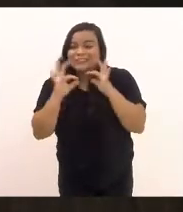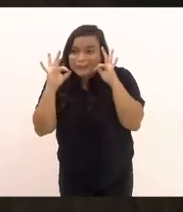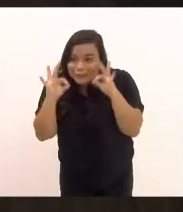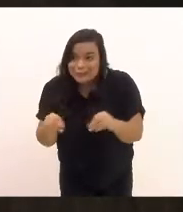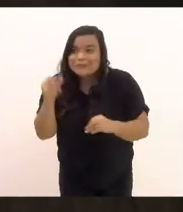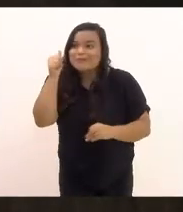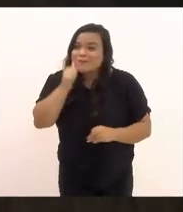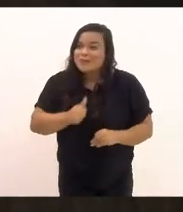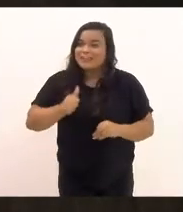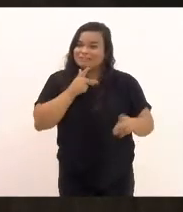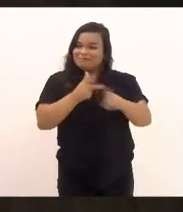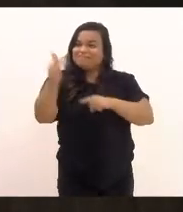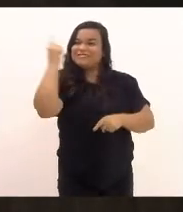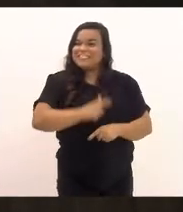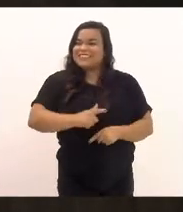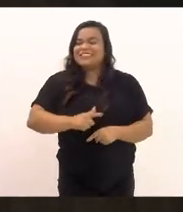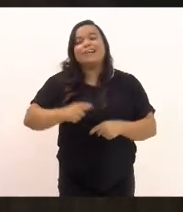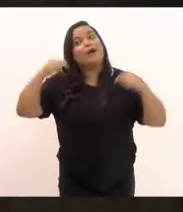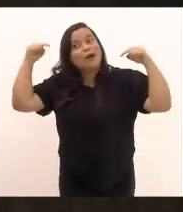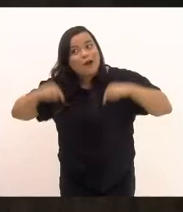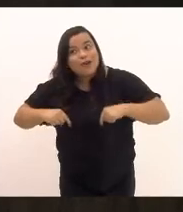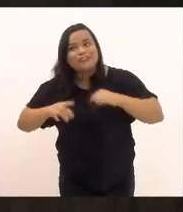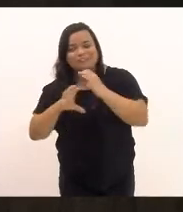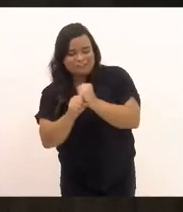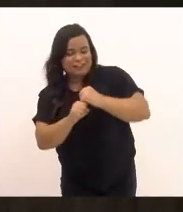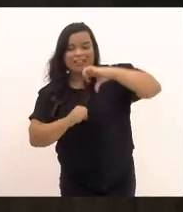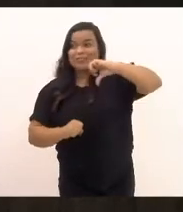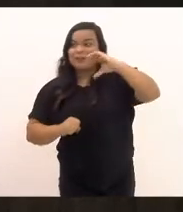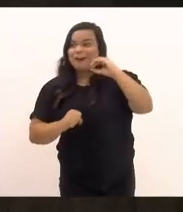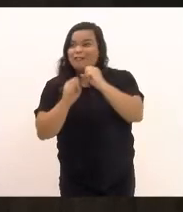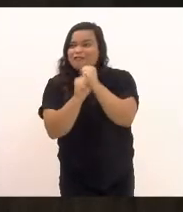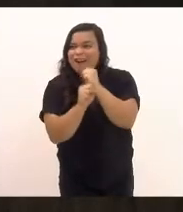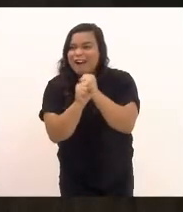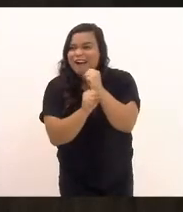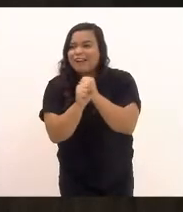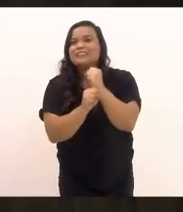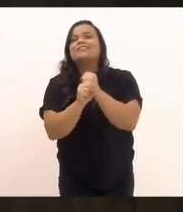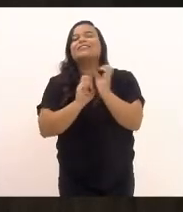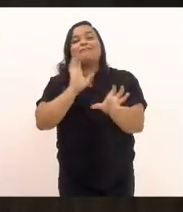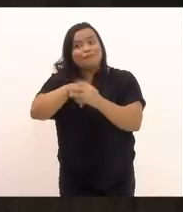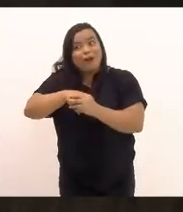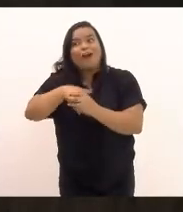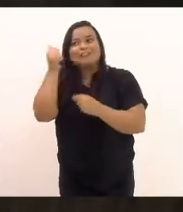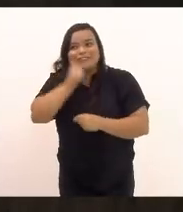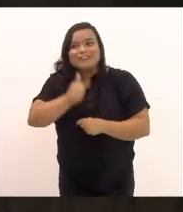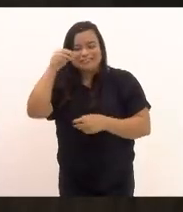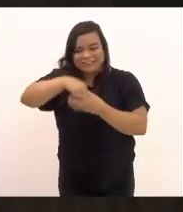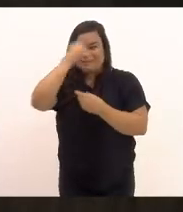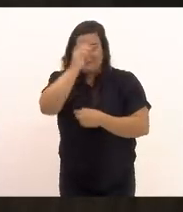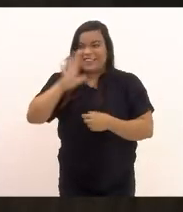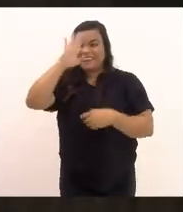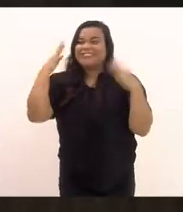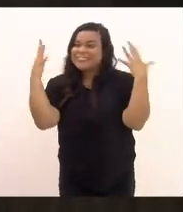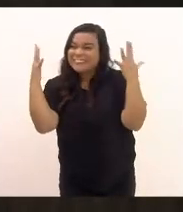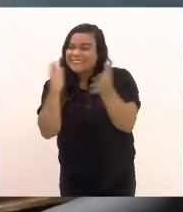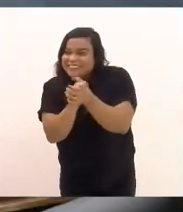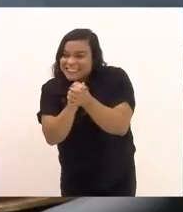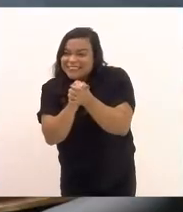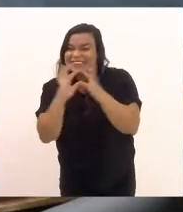mulheres, por essa conquista. Hoje completa 90 anos do voto feminino no Brasil. Parabéns a todas